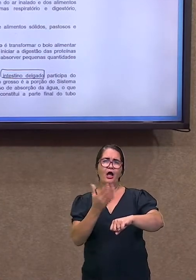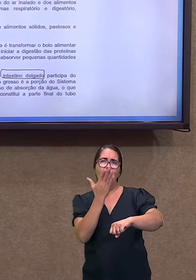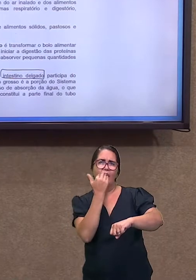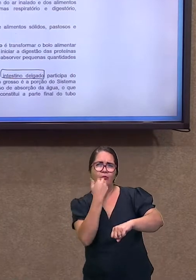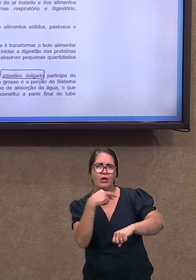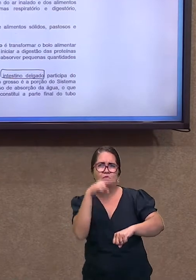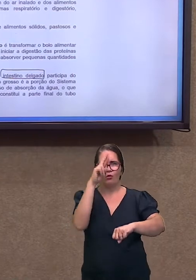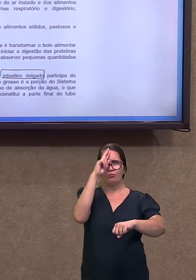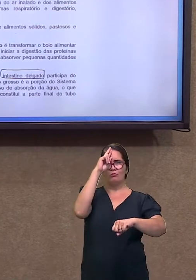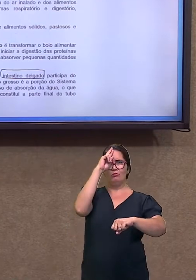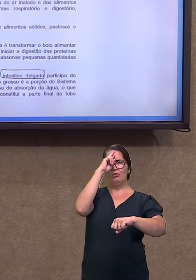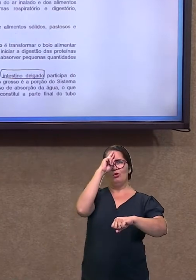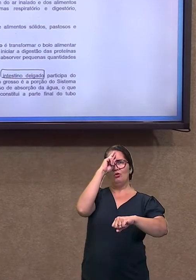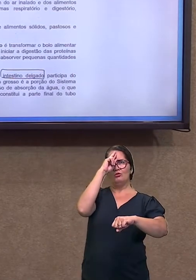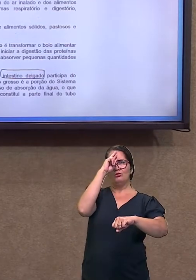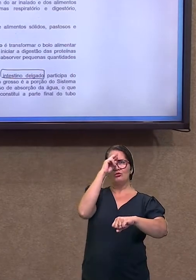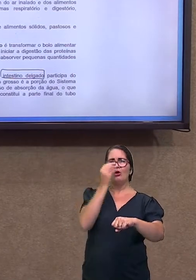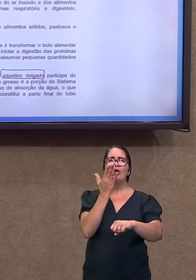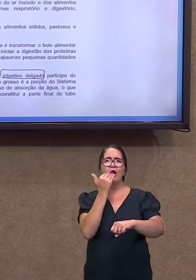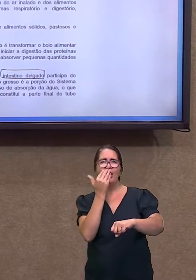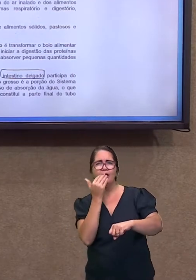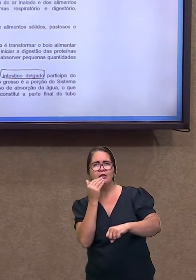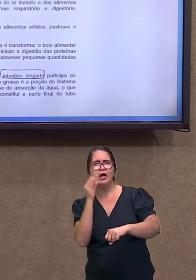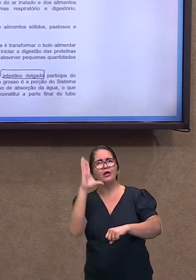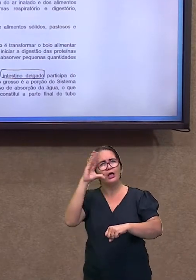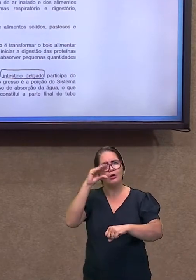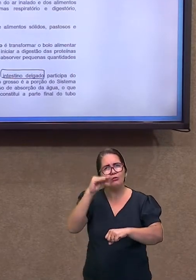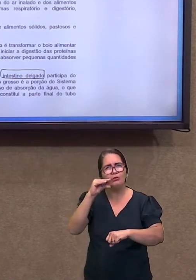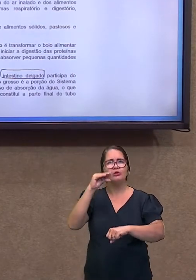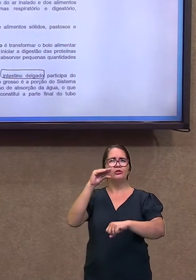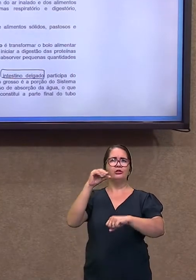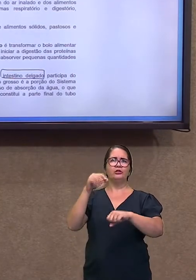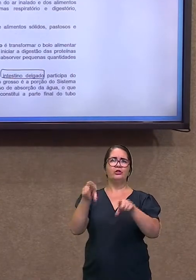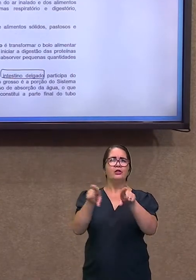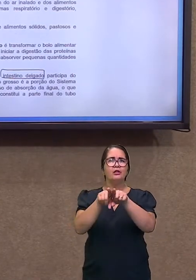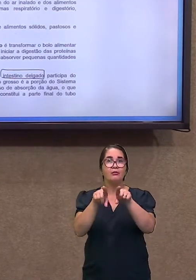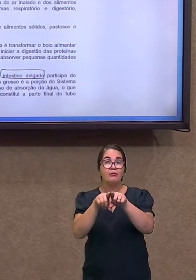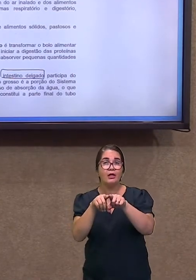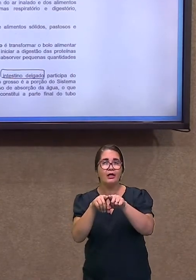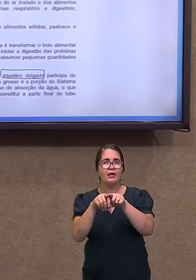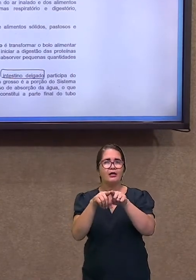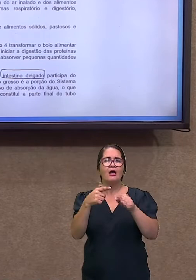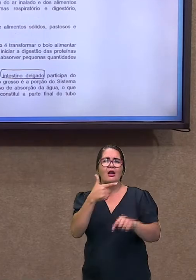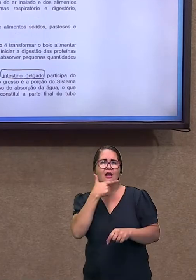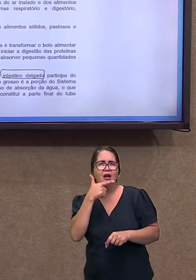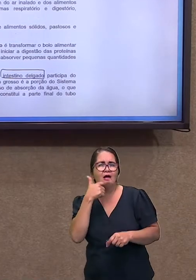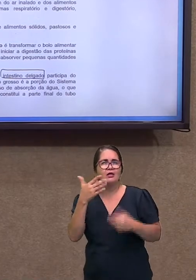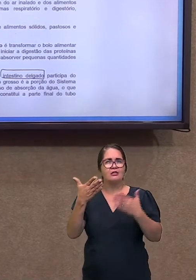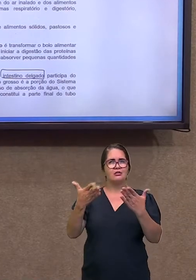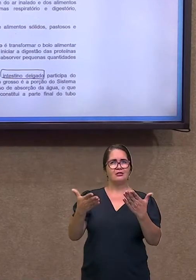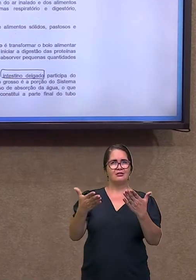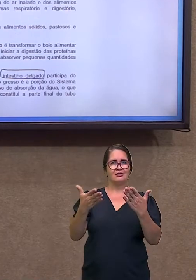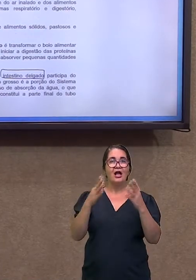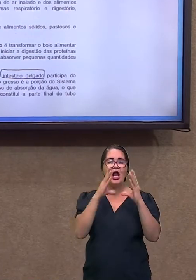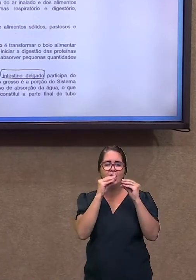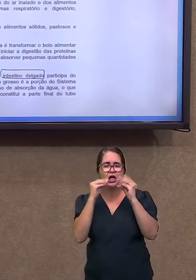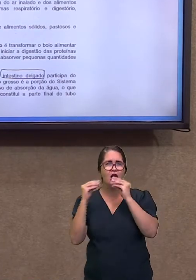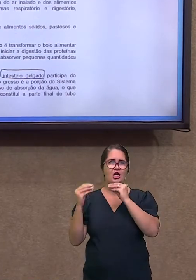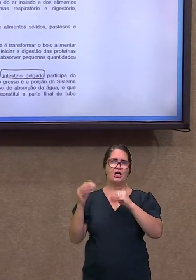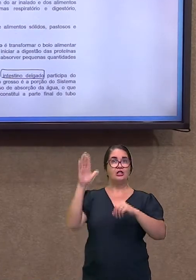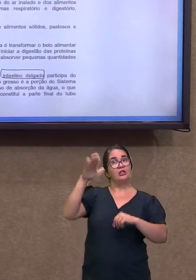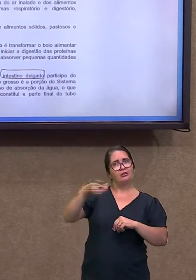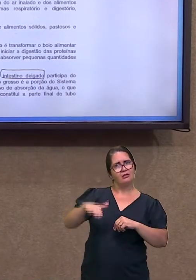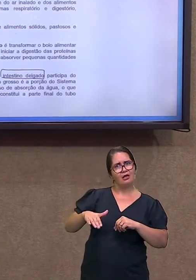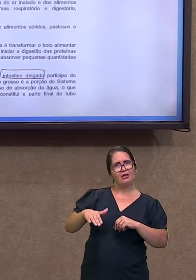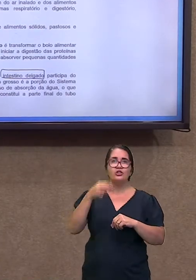com os alimentos saudáveis e adequados a cada uma das refeições. Não é só um tipo de